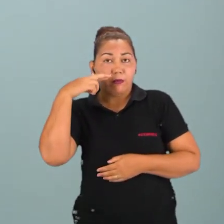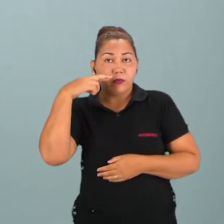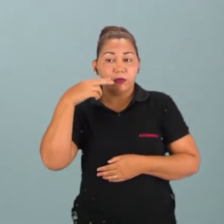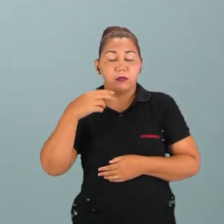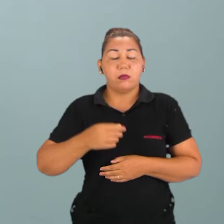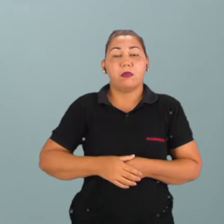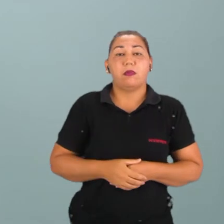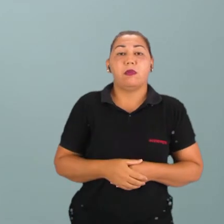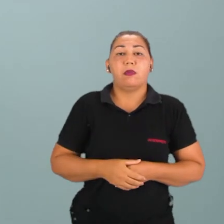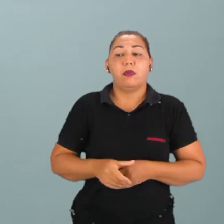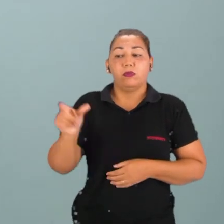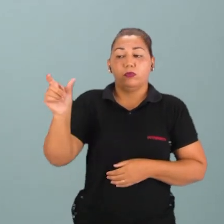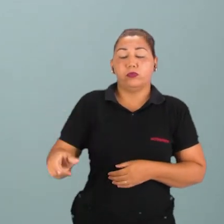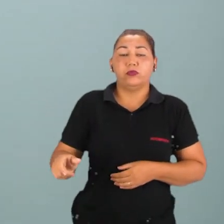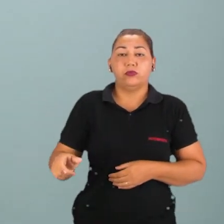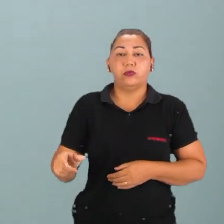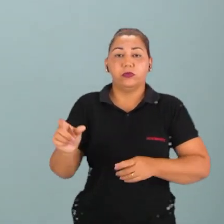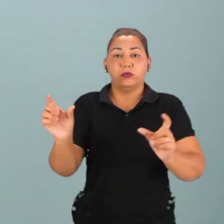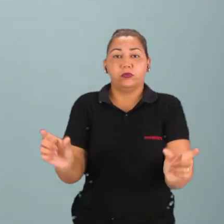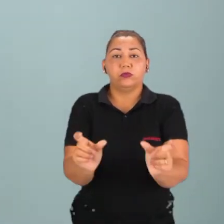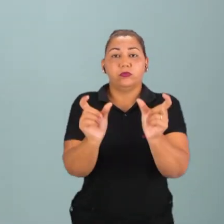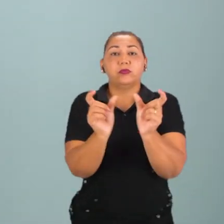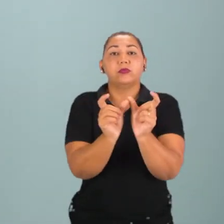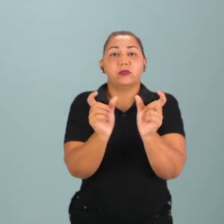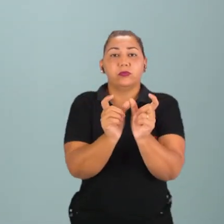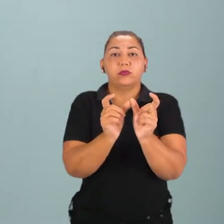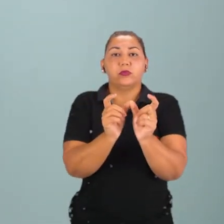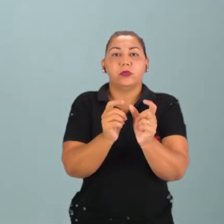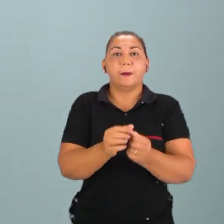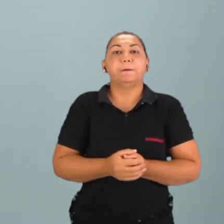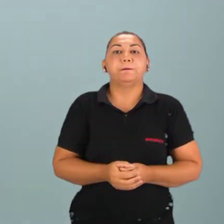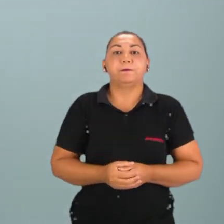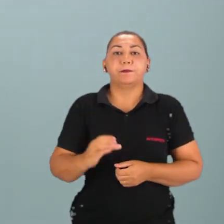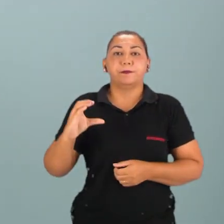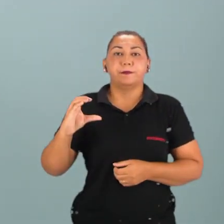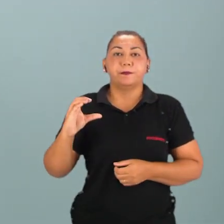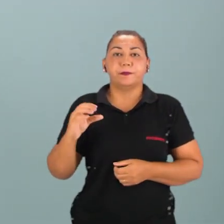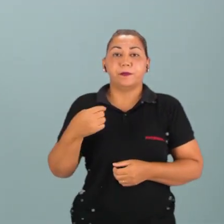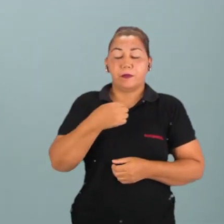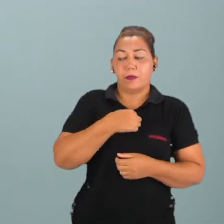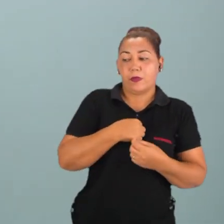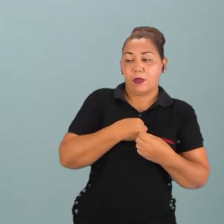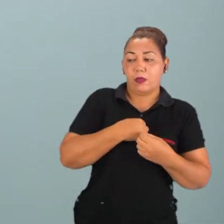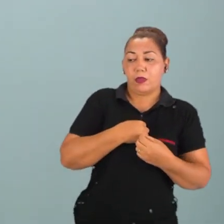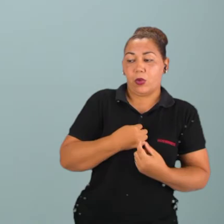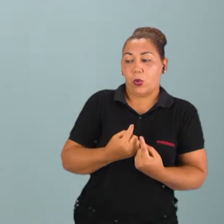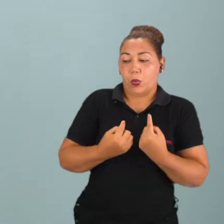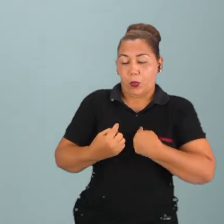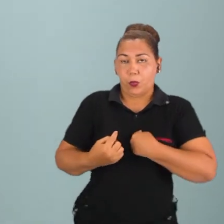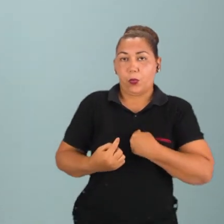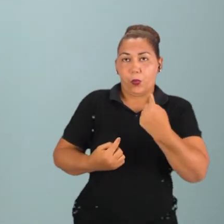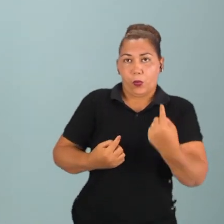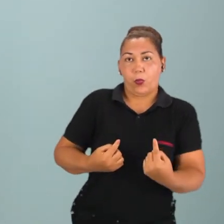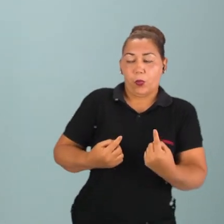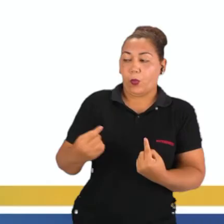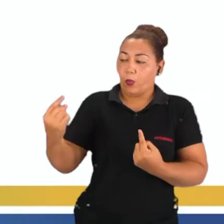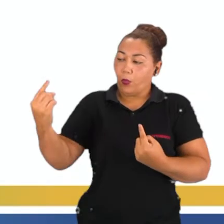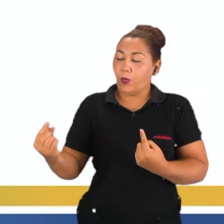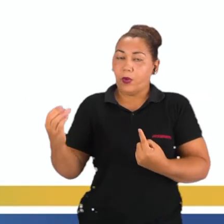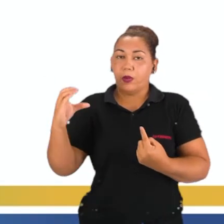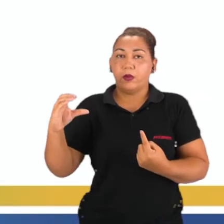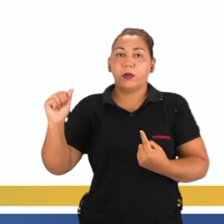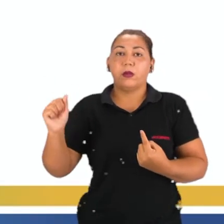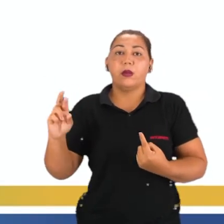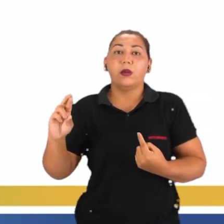Eu e Carol viemos manifestar nosso descontentamento. Observem. Quem vem manifestar? Eu